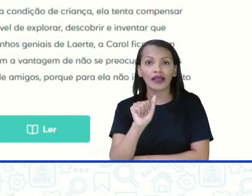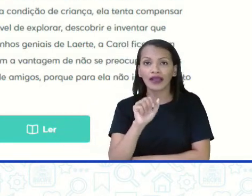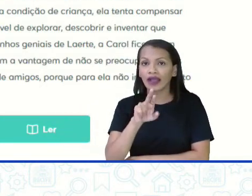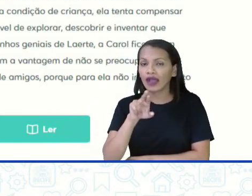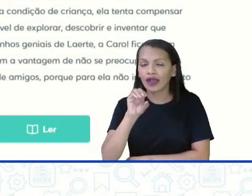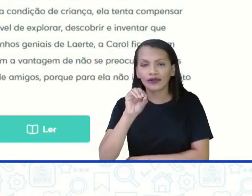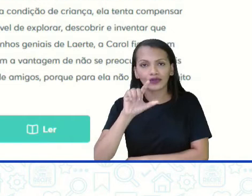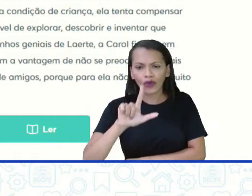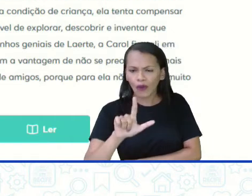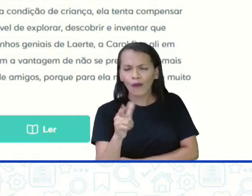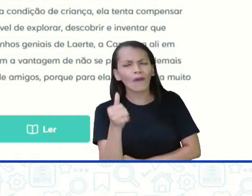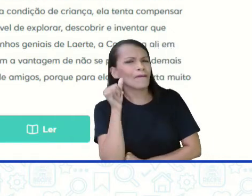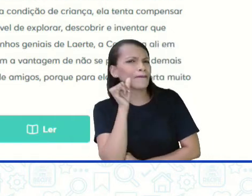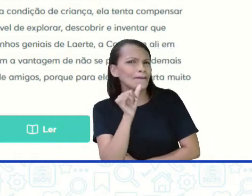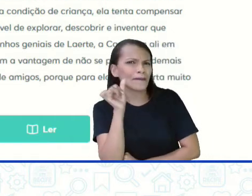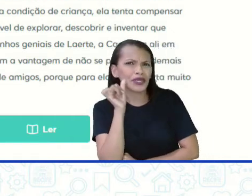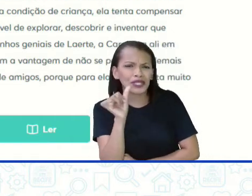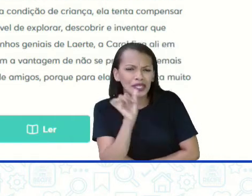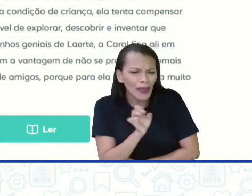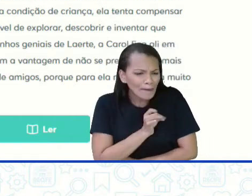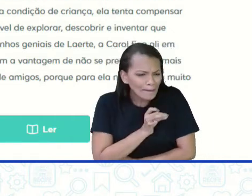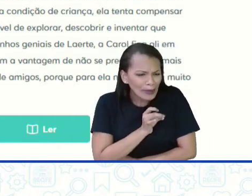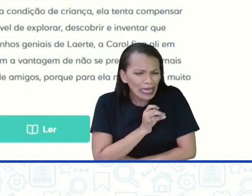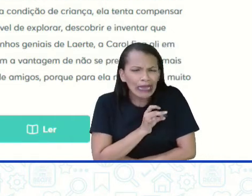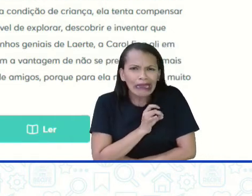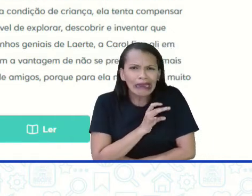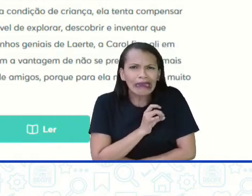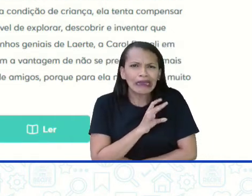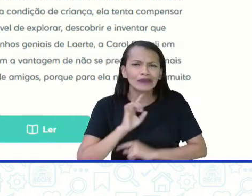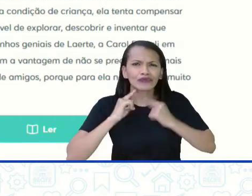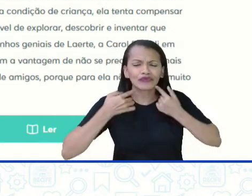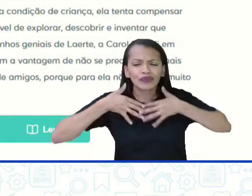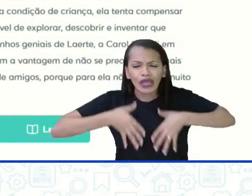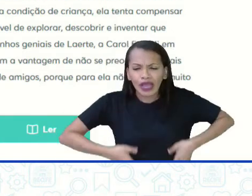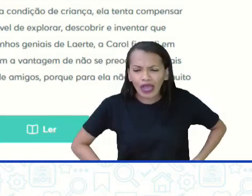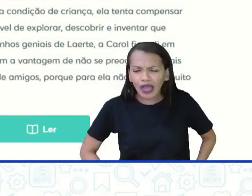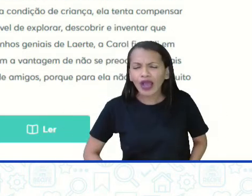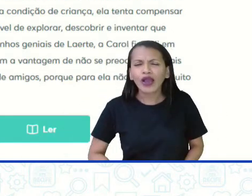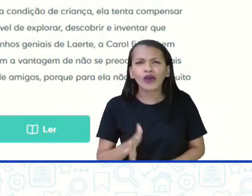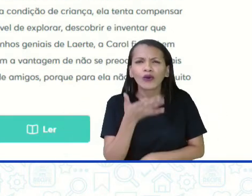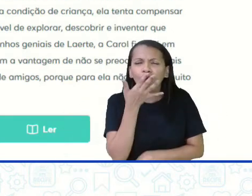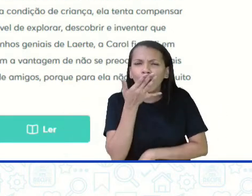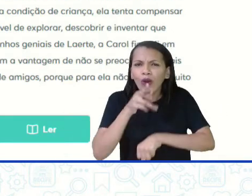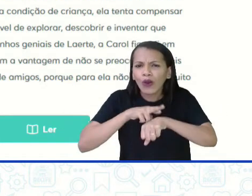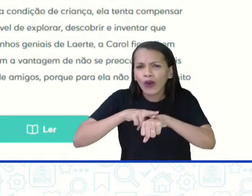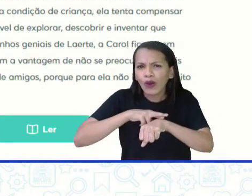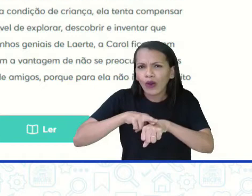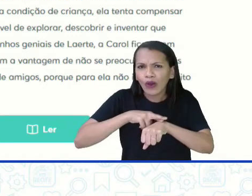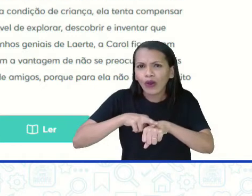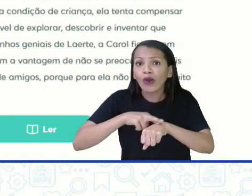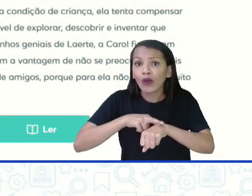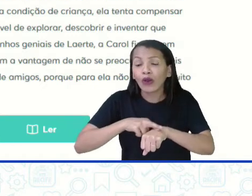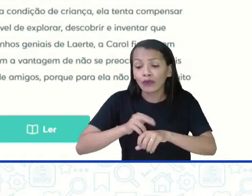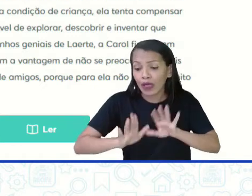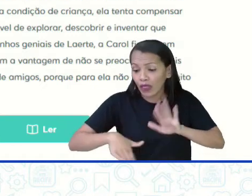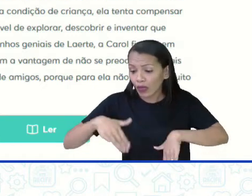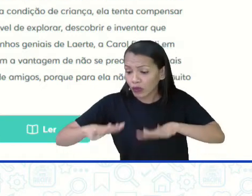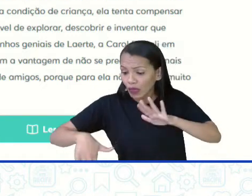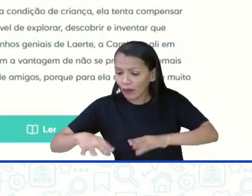uma menininha daquelas que morre de medo de sujar o vestido cor-de-rosa nas poças de lama deste